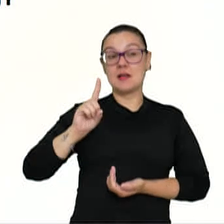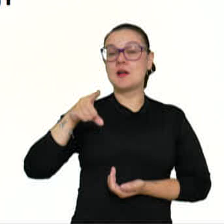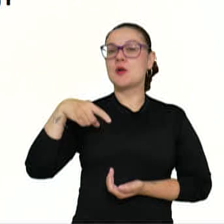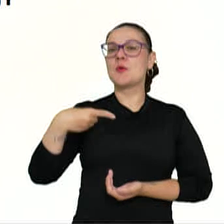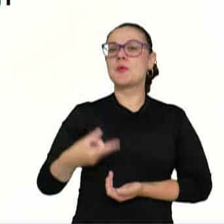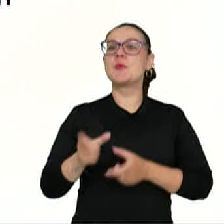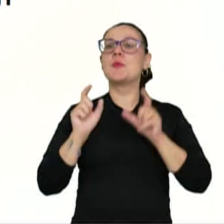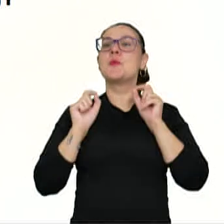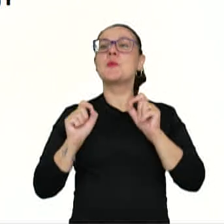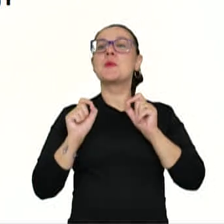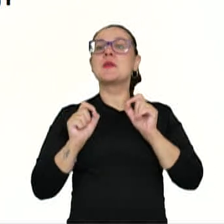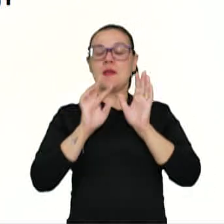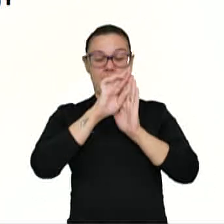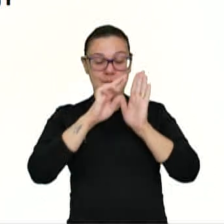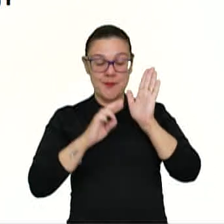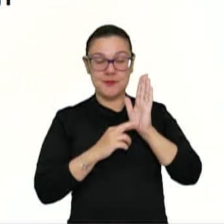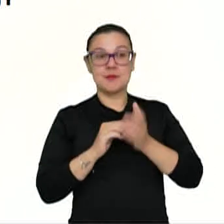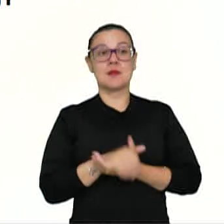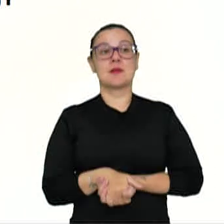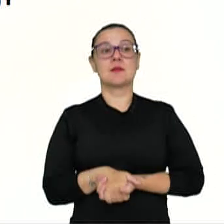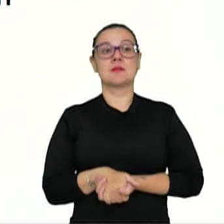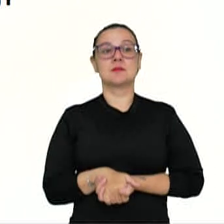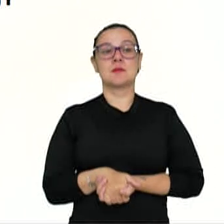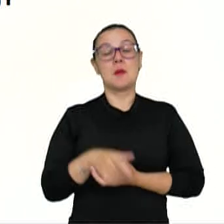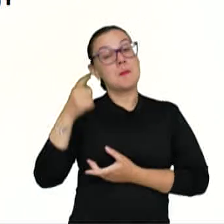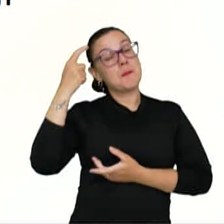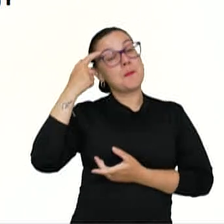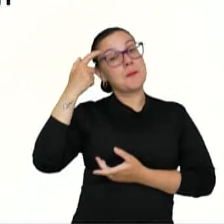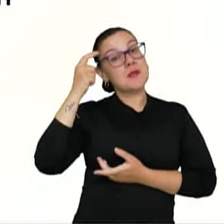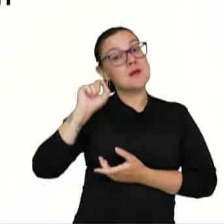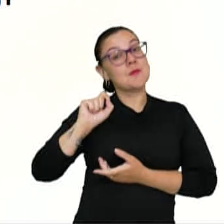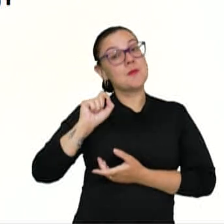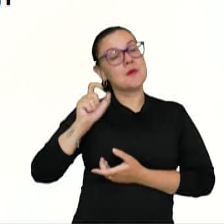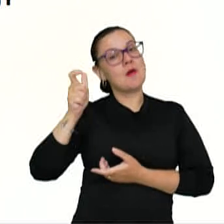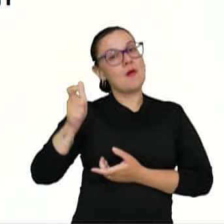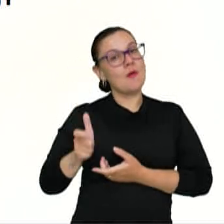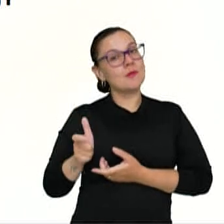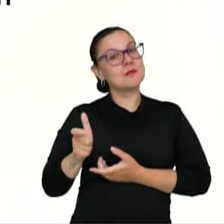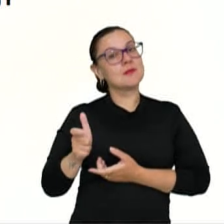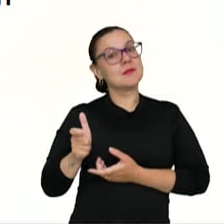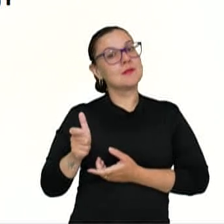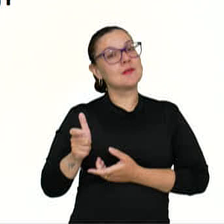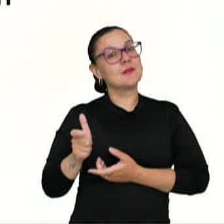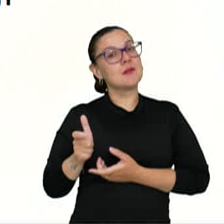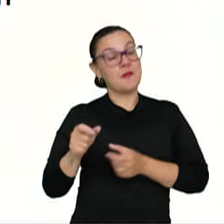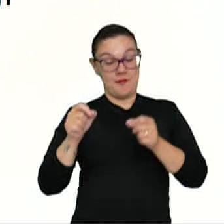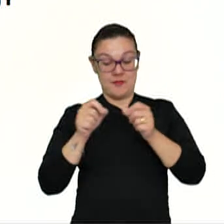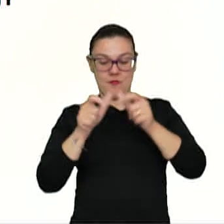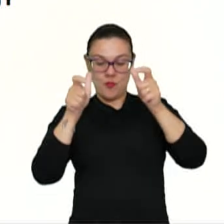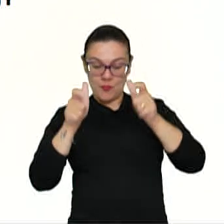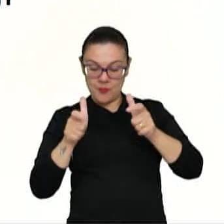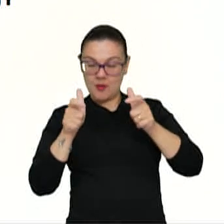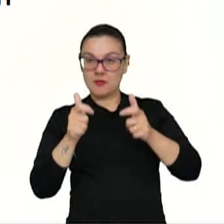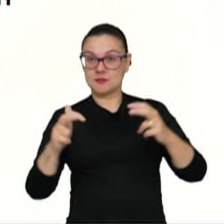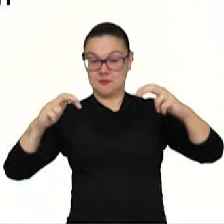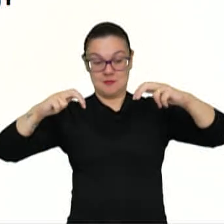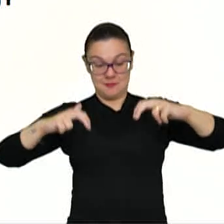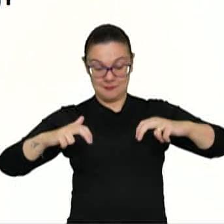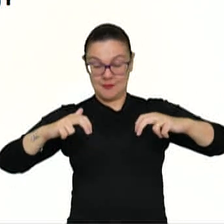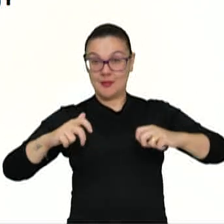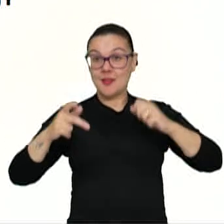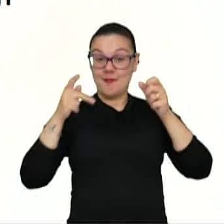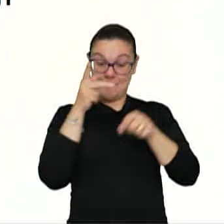o que você vai fazer nesse roteiro? Pensa lá. Pensa onde você vai fazer, tá? Onde você quer